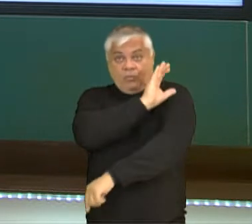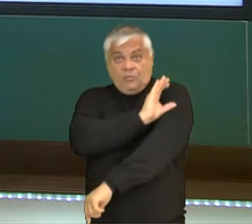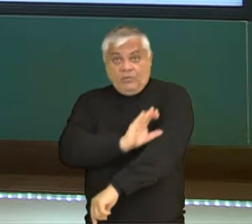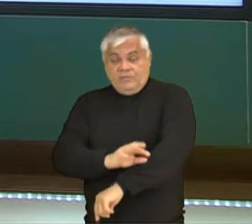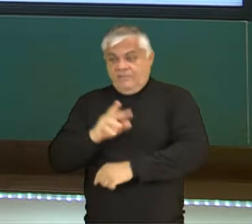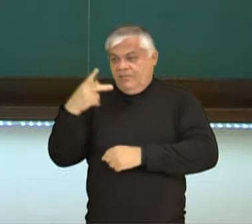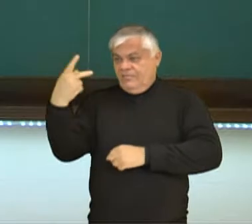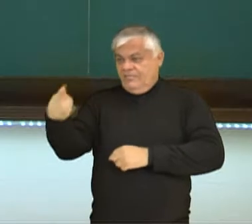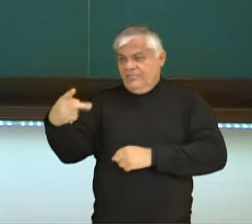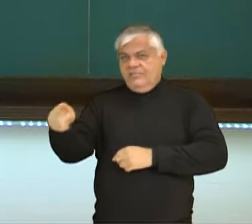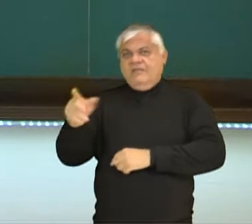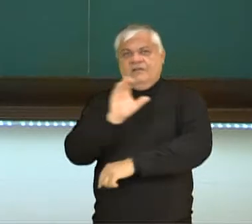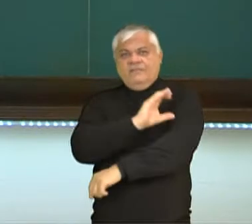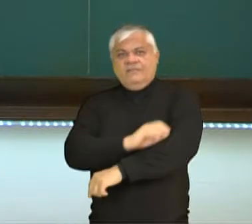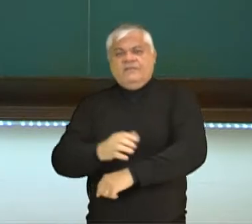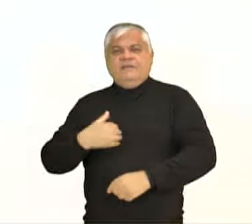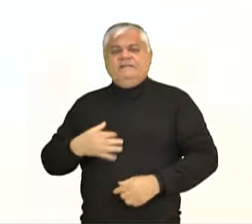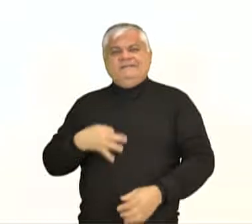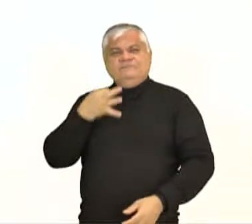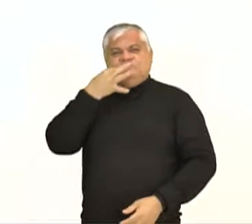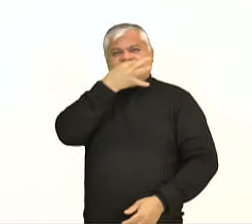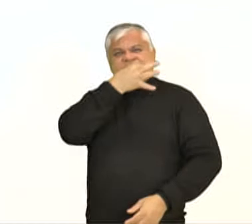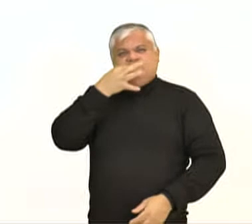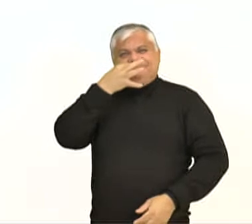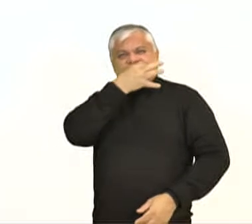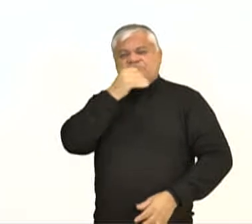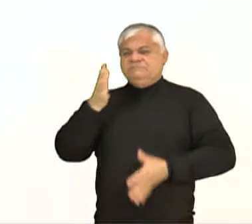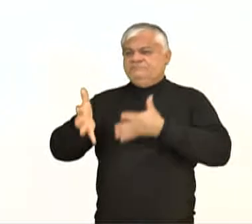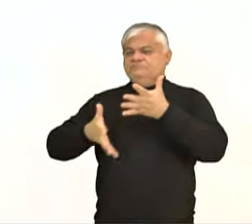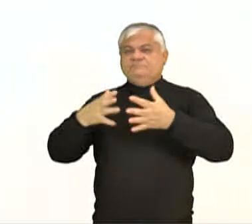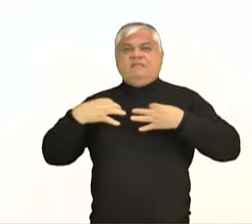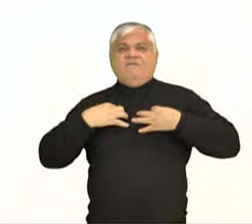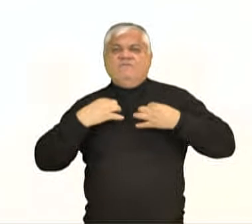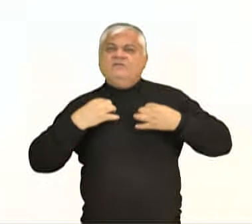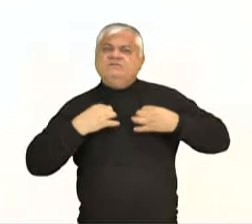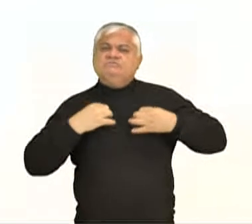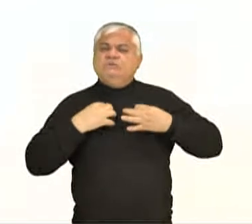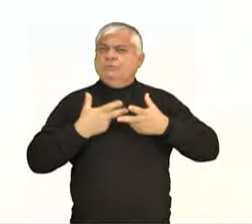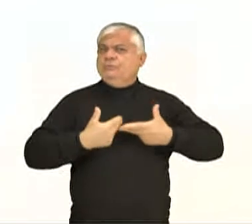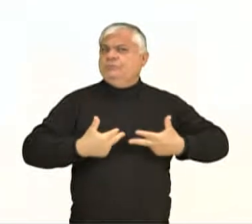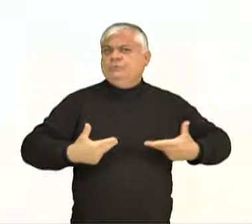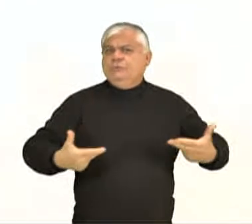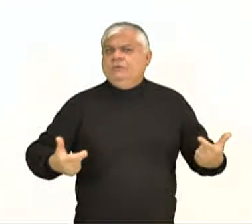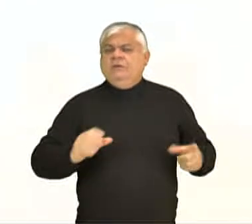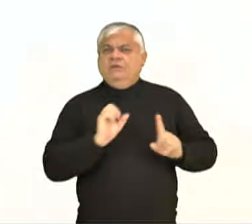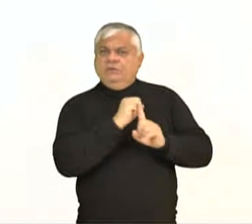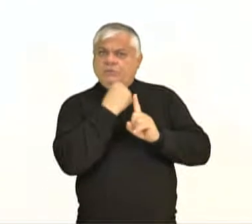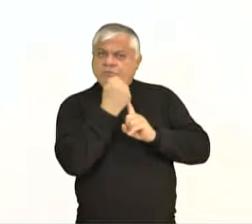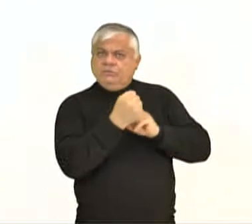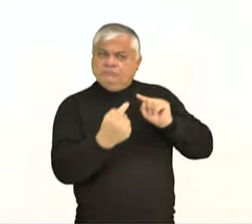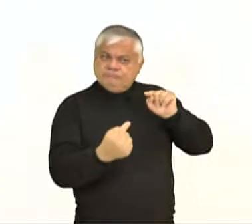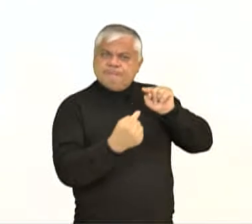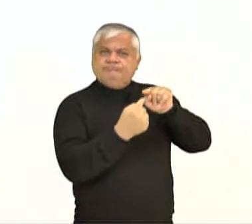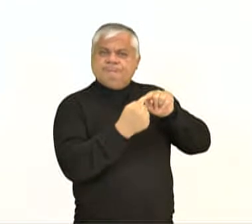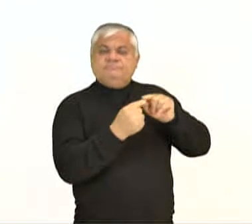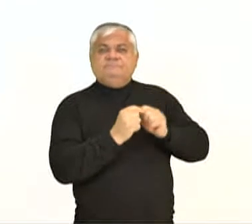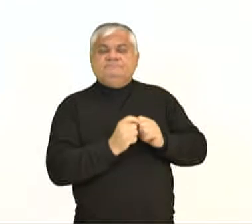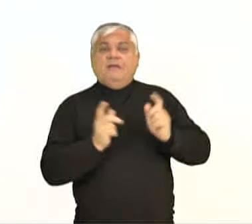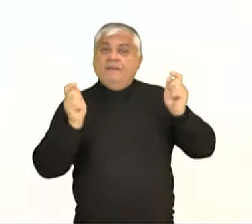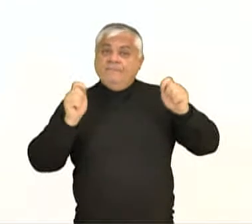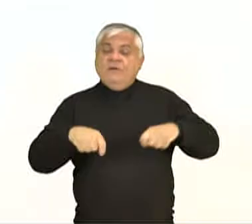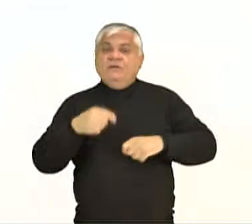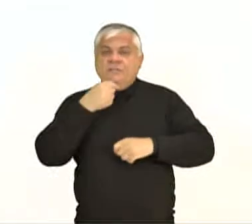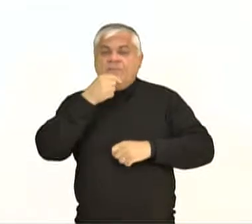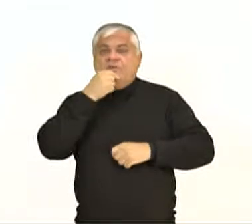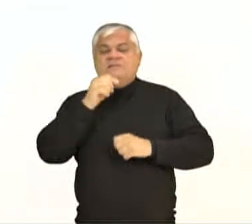Do comportamento ao falar, do gesticular, do se vestir, né? De ter esse comportamento social adequado, pois eles podem